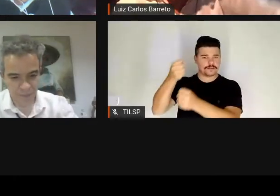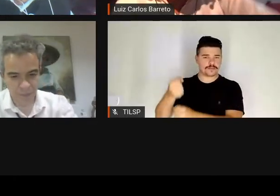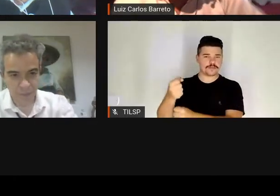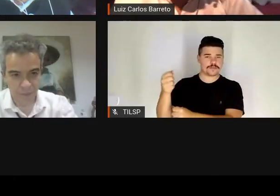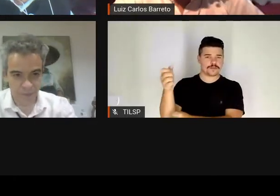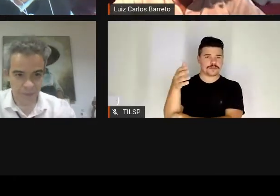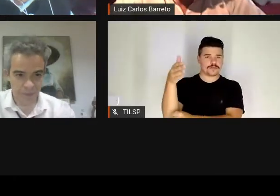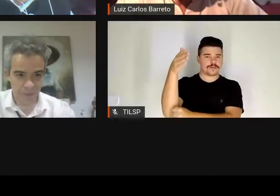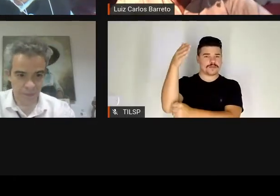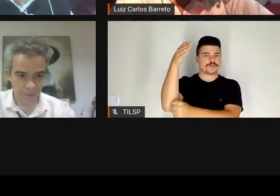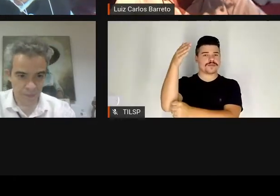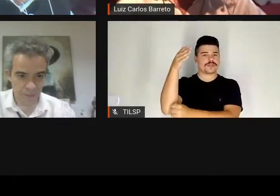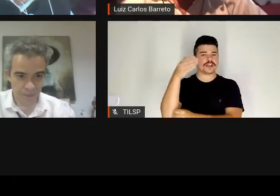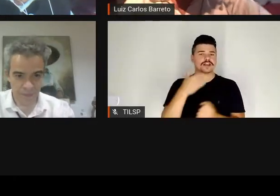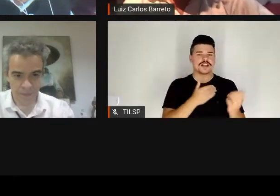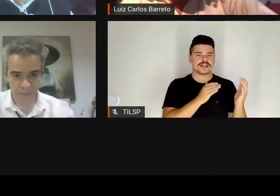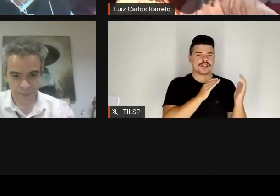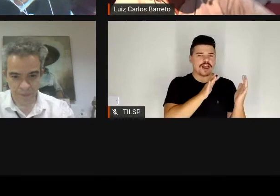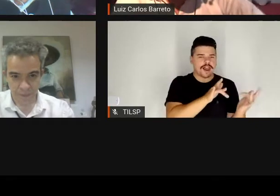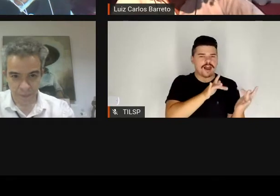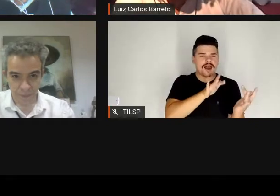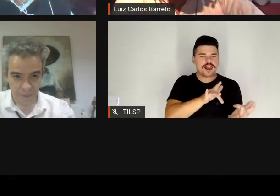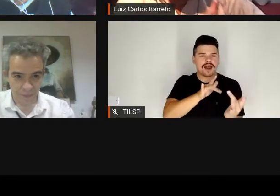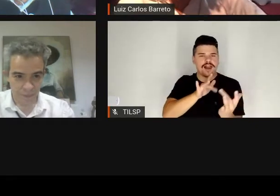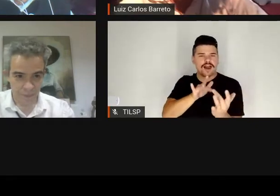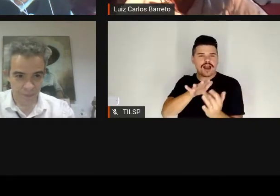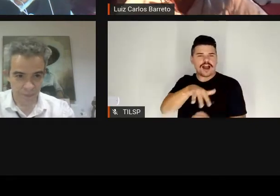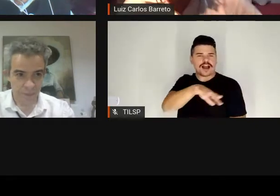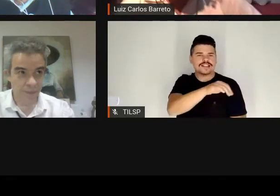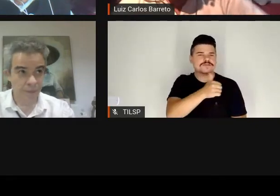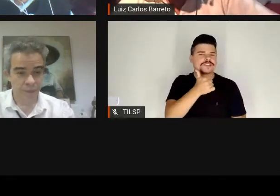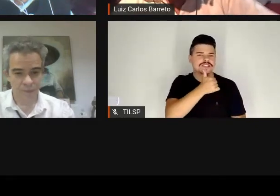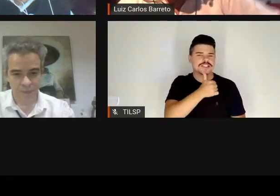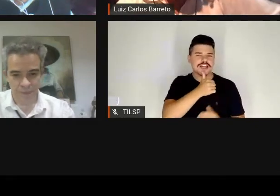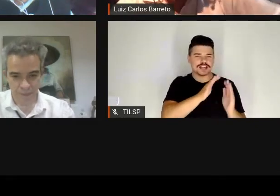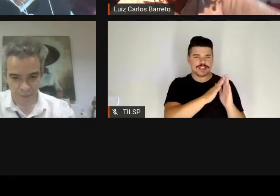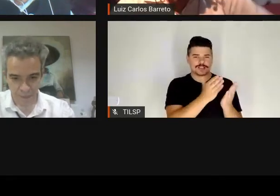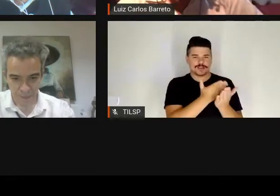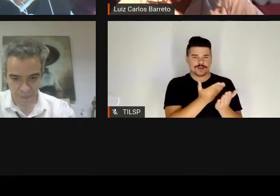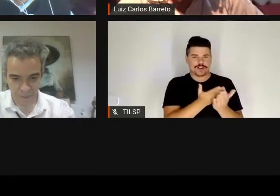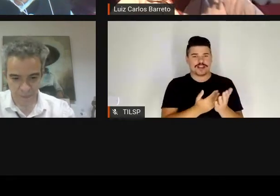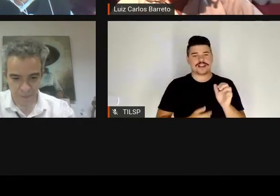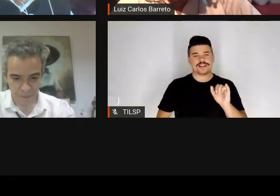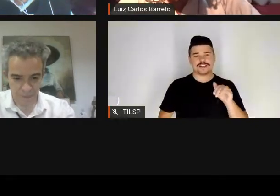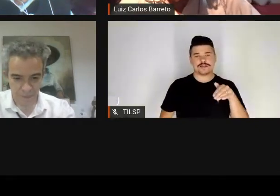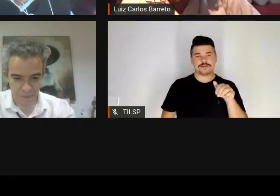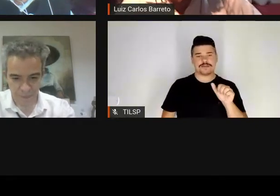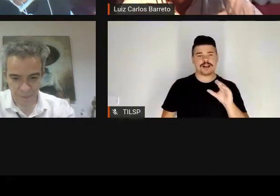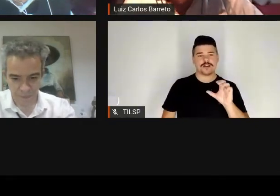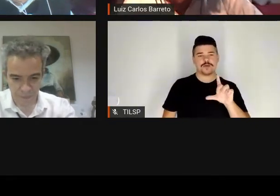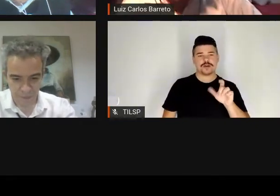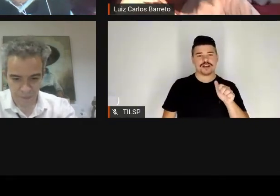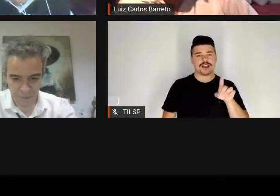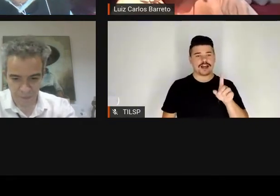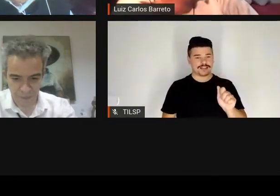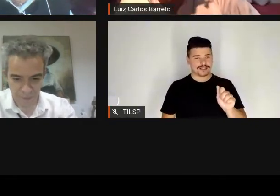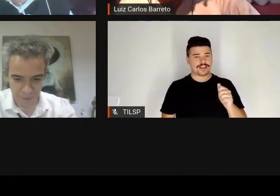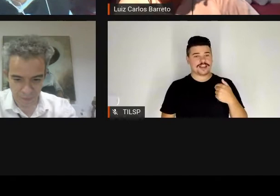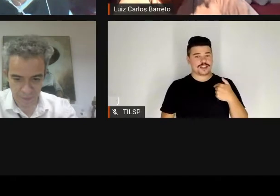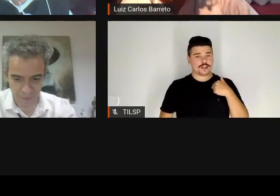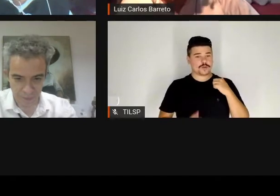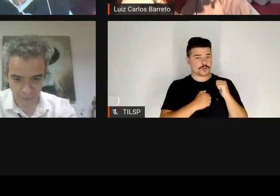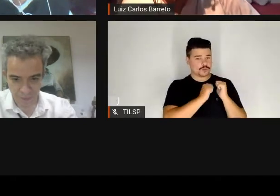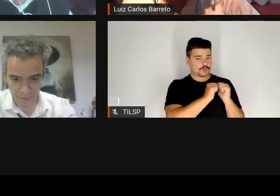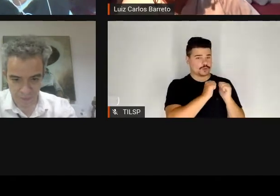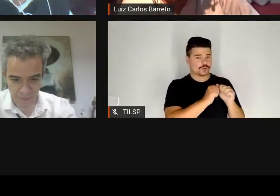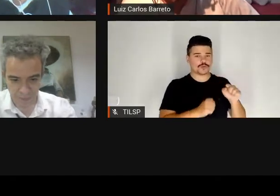namorava as meninas do Colégio Imaculada Conceição, enfim, a minha convivência com ele antecede